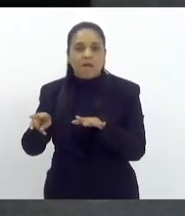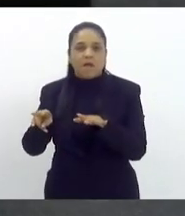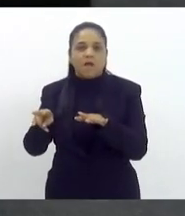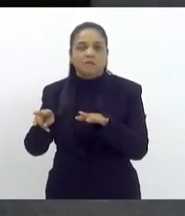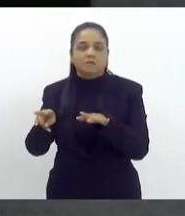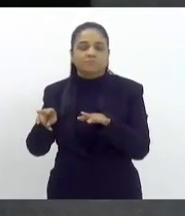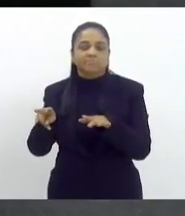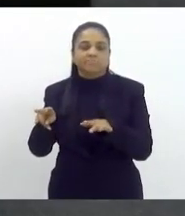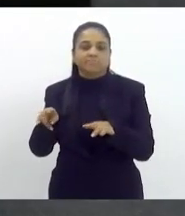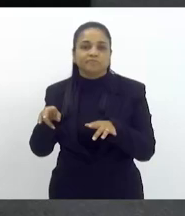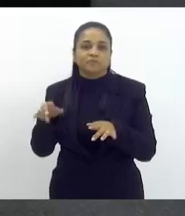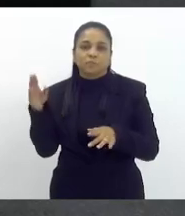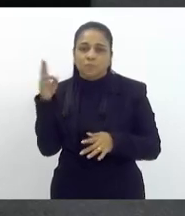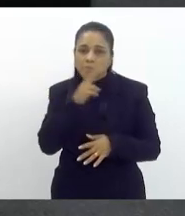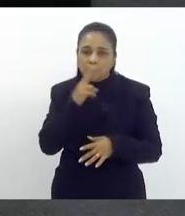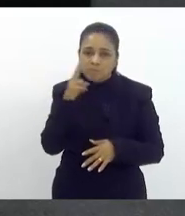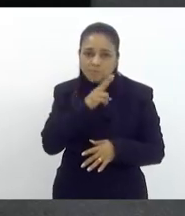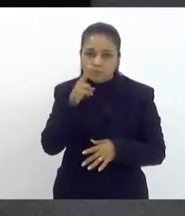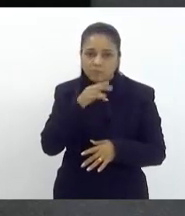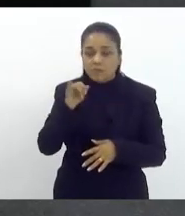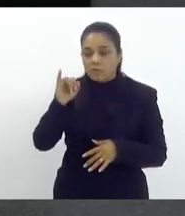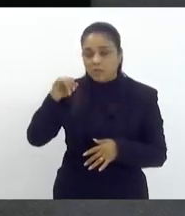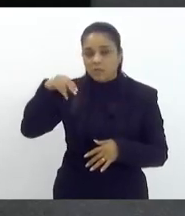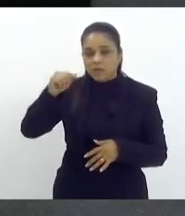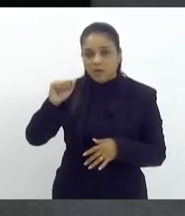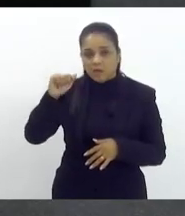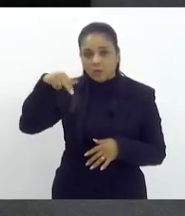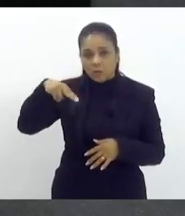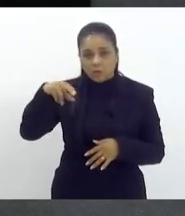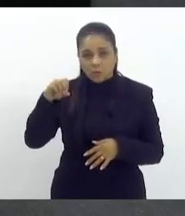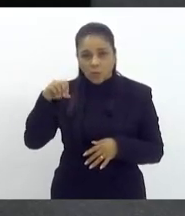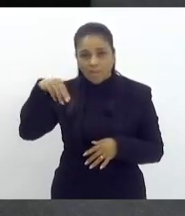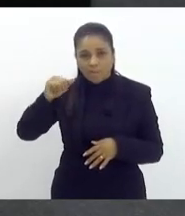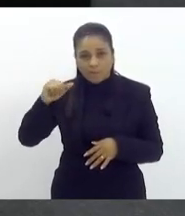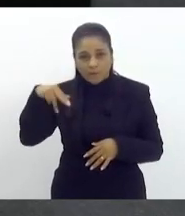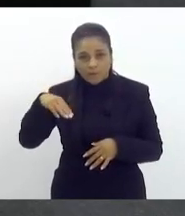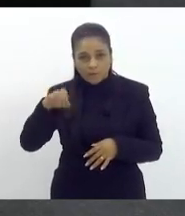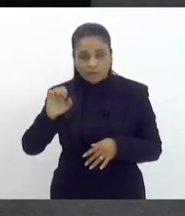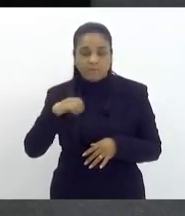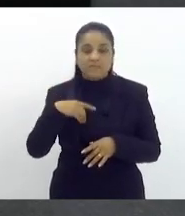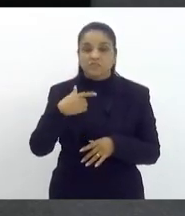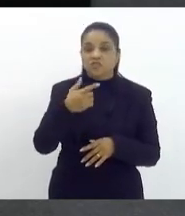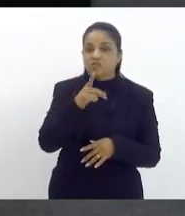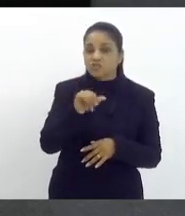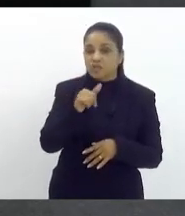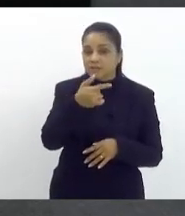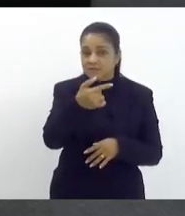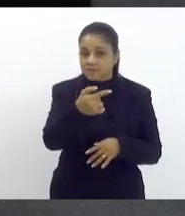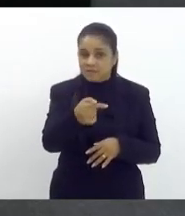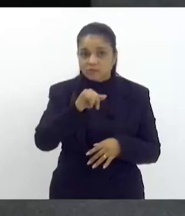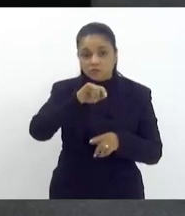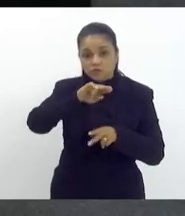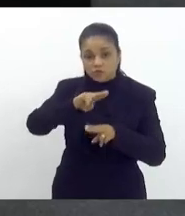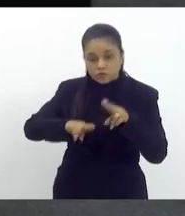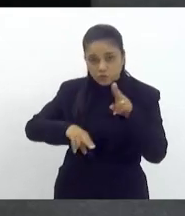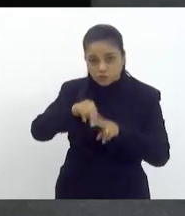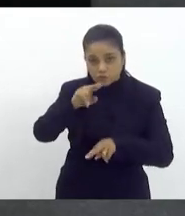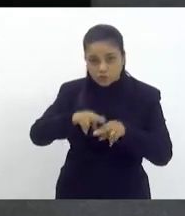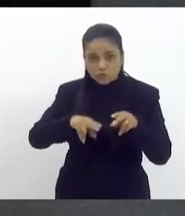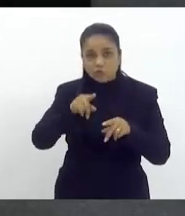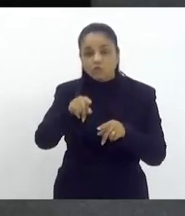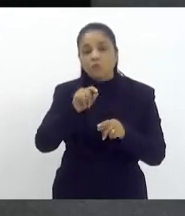de Emergências e a nomami de 7 de junho resultou a senhora presidenta em